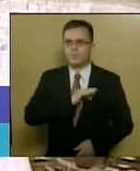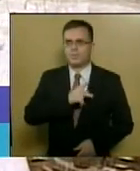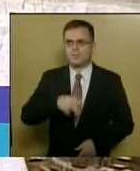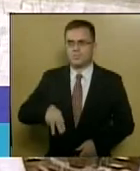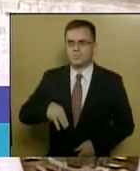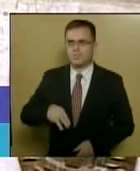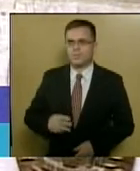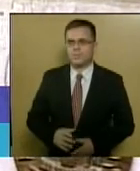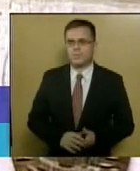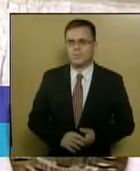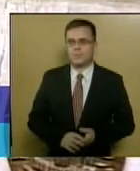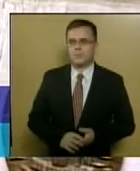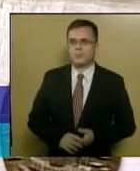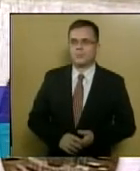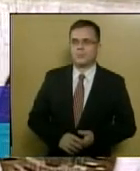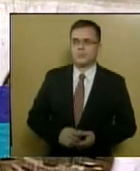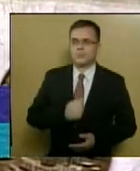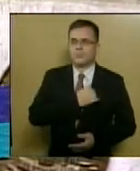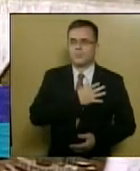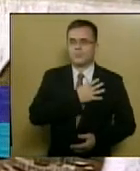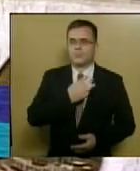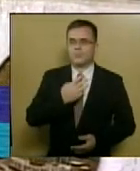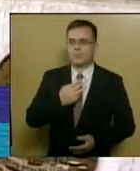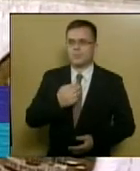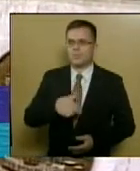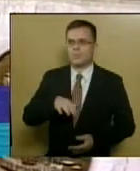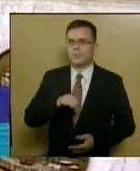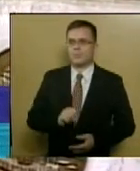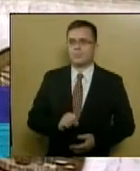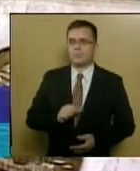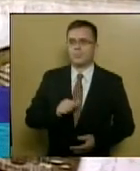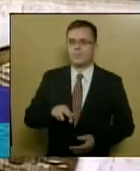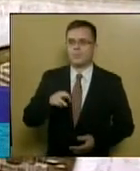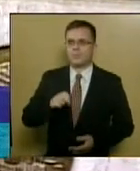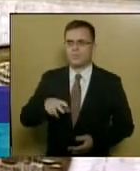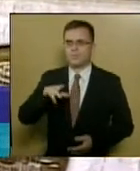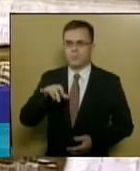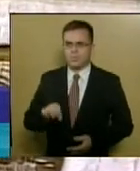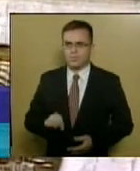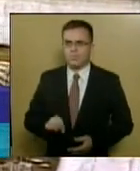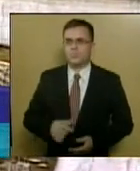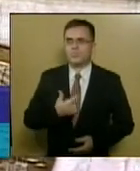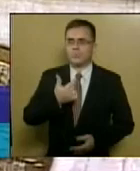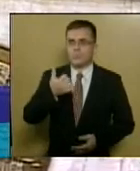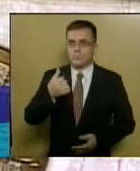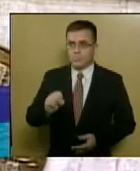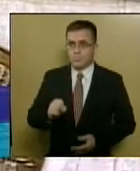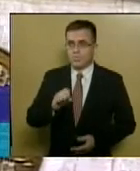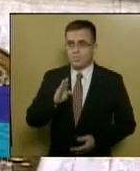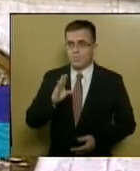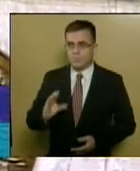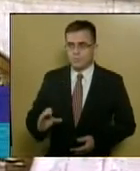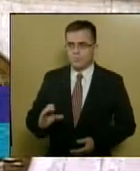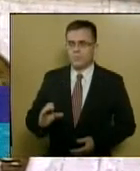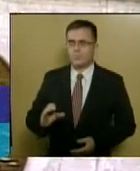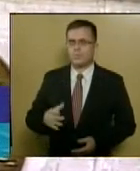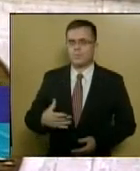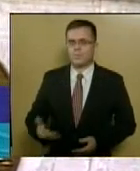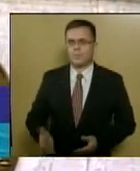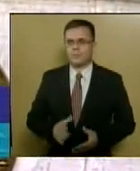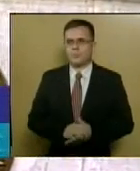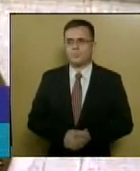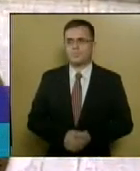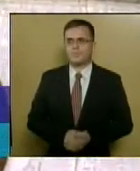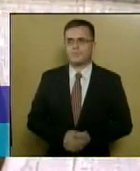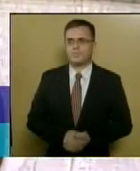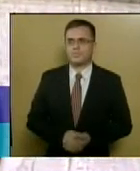O excelentíssimo senhor Coronel Marcos Aurélio, comandante do 28º Batalhão de Caçadores.